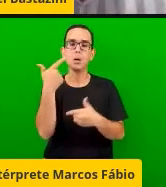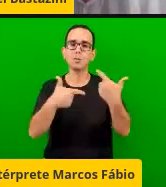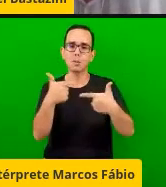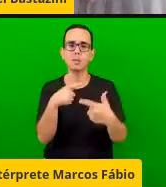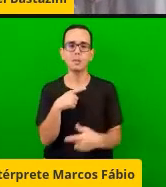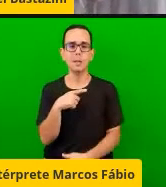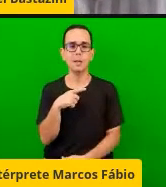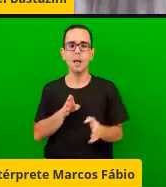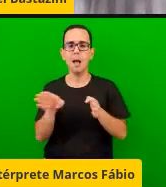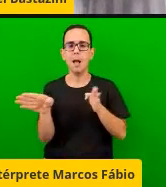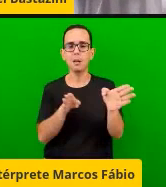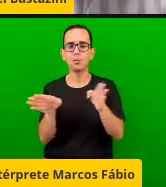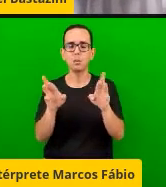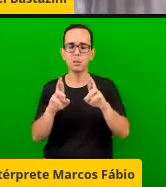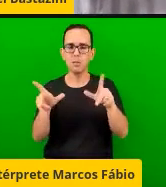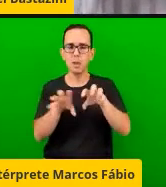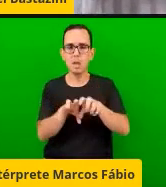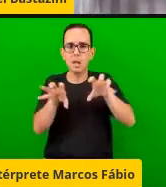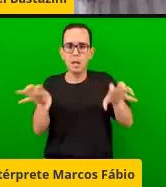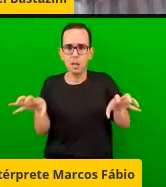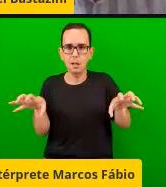perspectivas diferentes ou